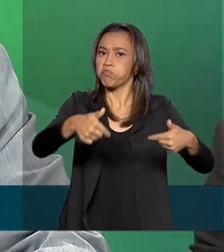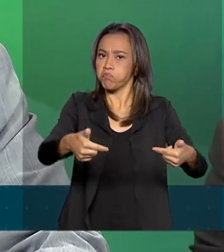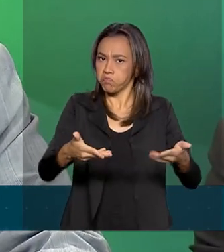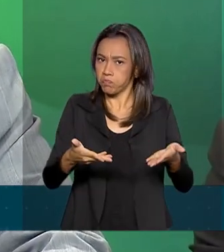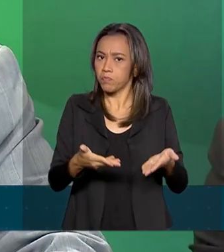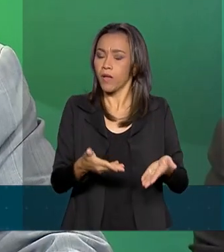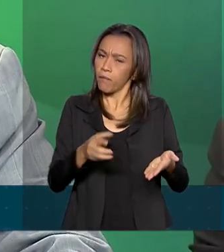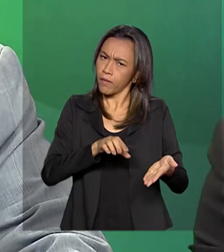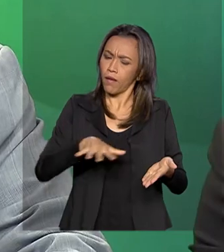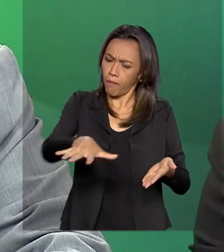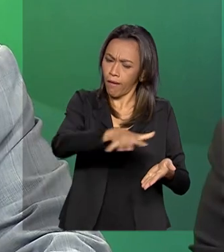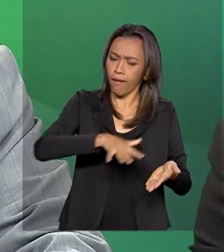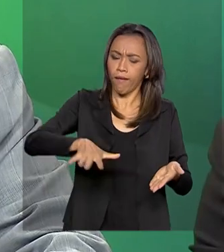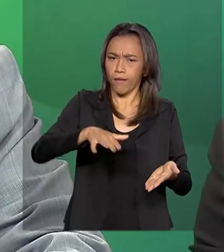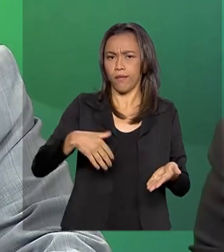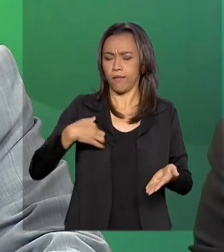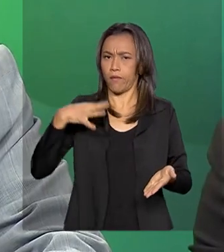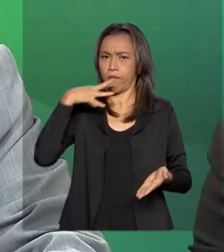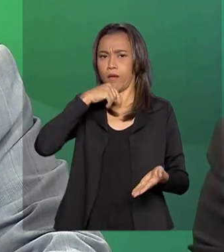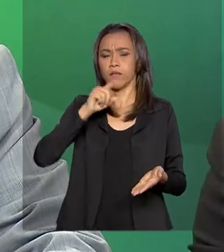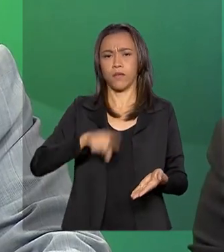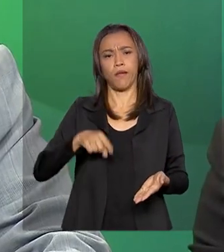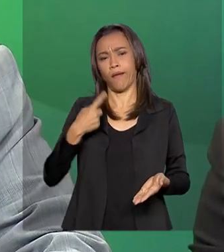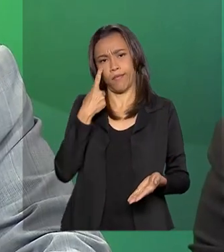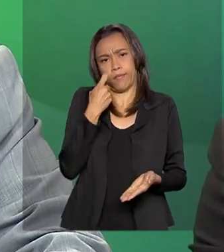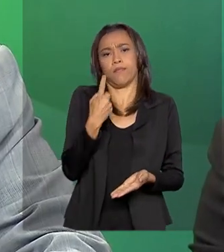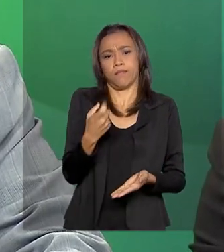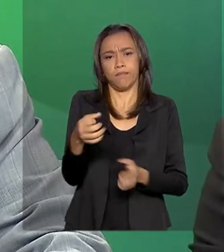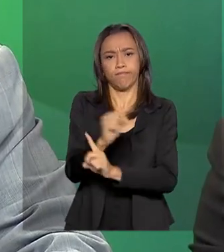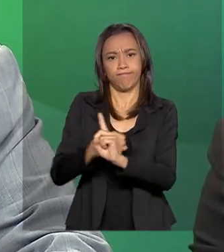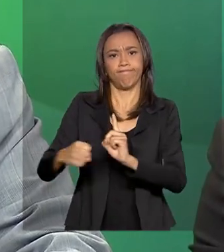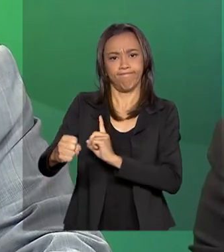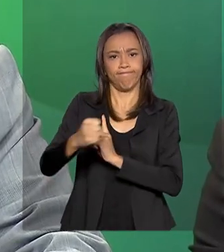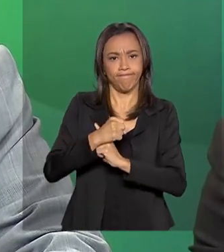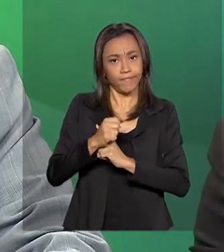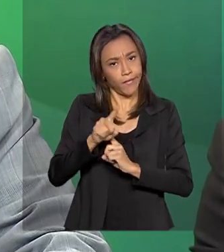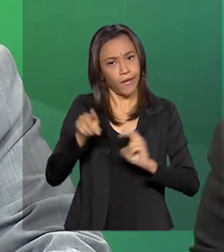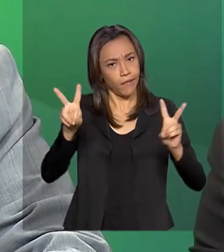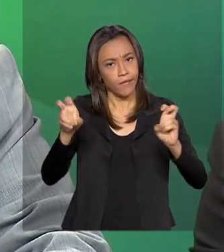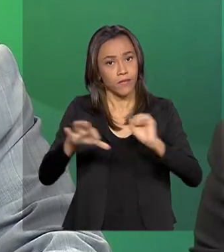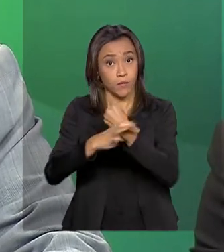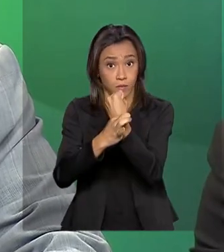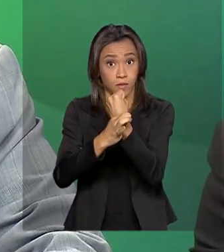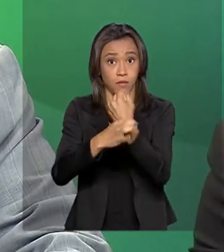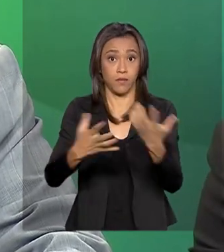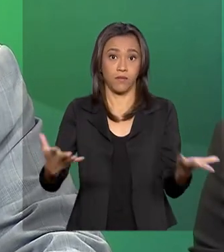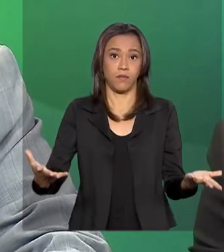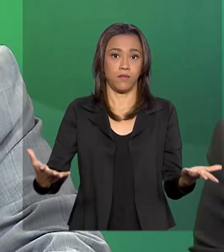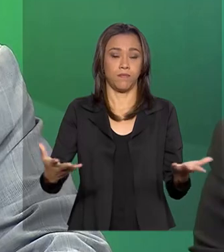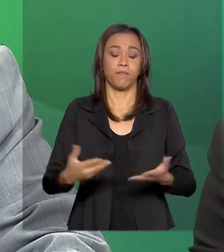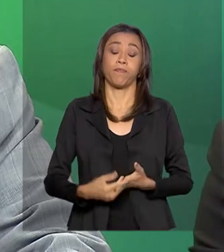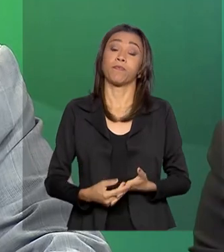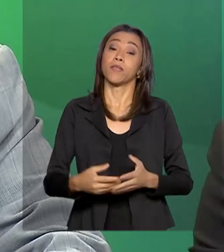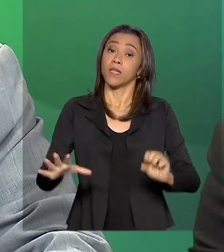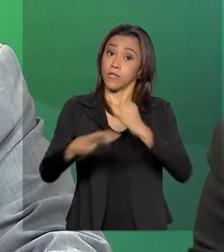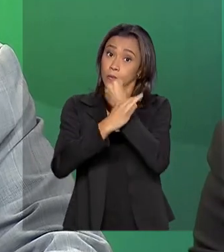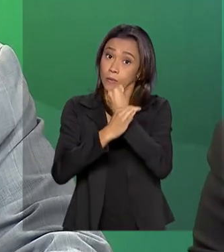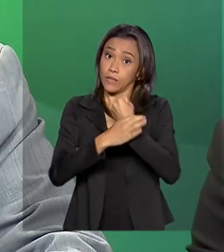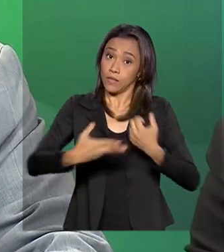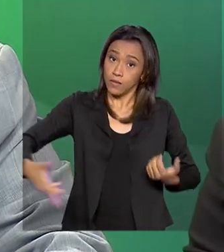uma área que eu acho que é de total interesse da sociedade, que é segurança pública. Segurança Pública está,